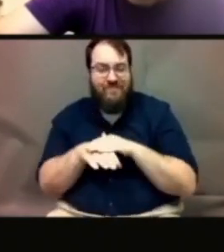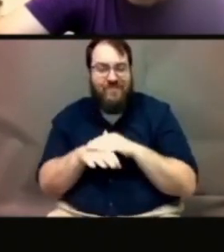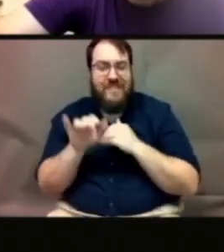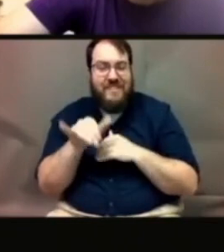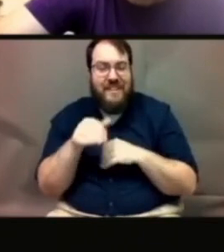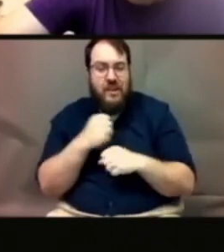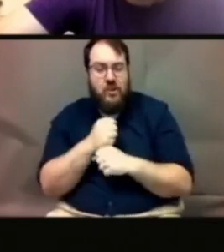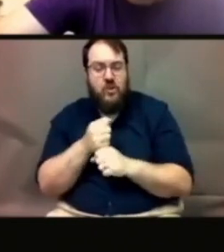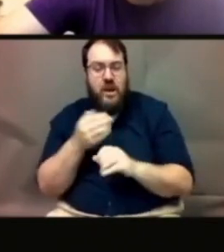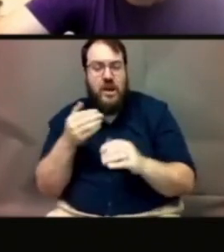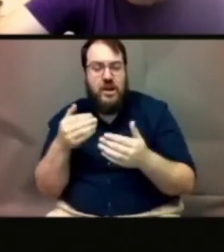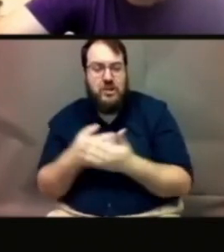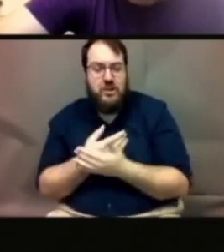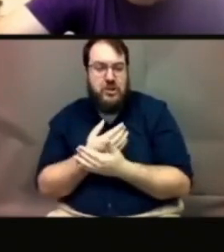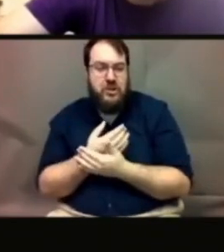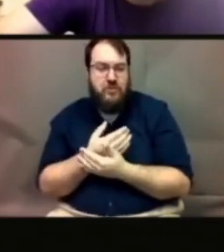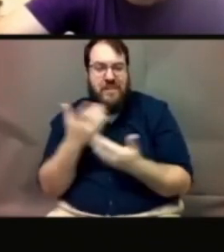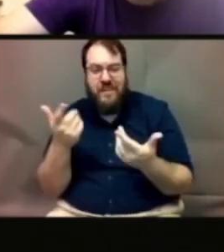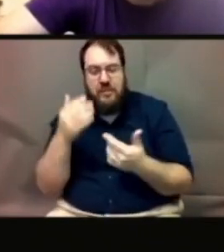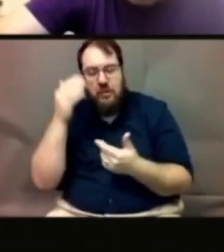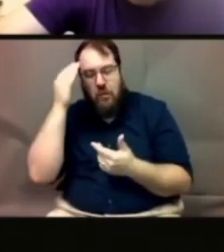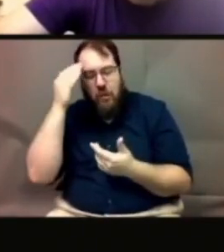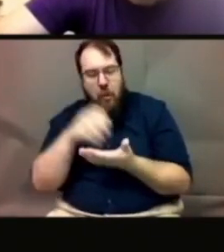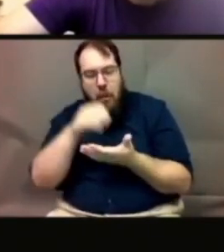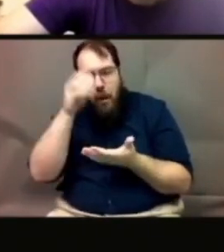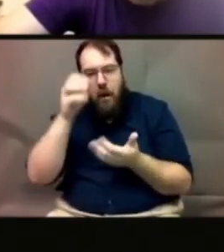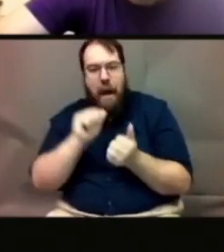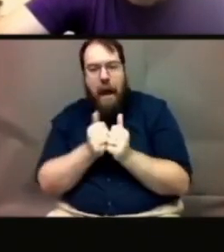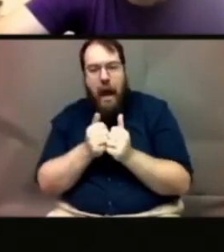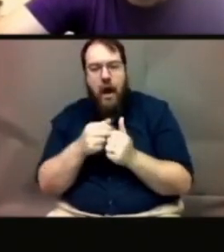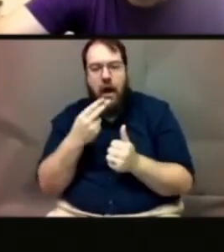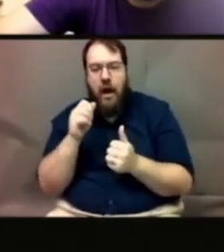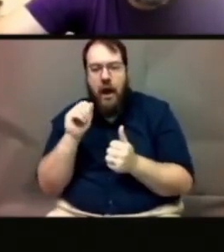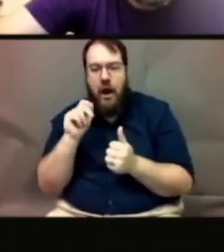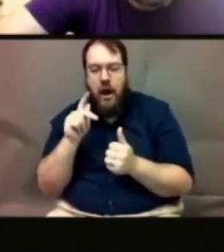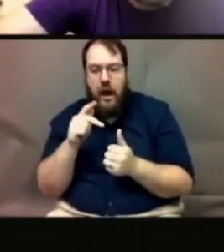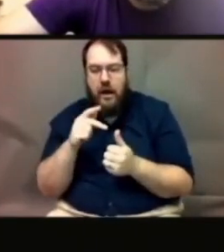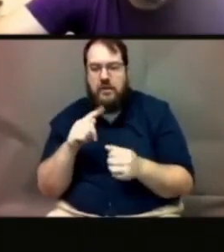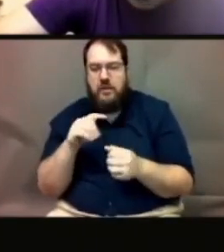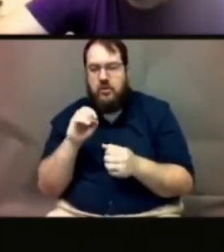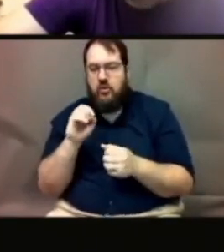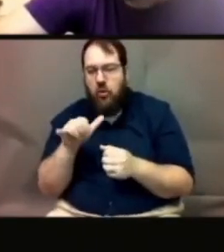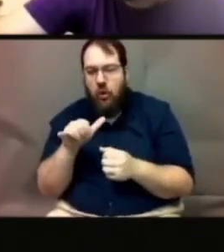e você vai criando novos botões interruptores